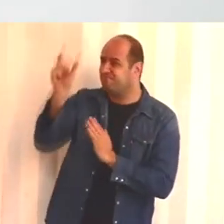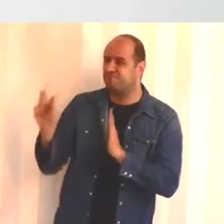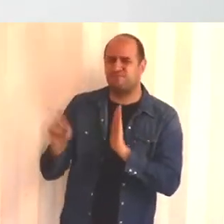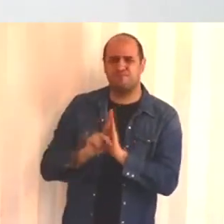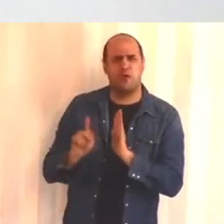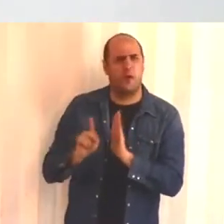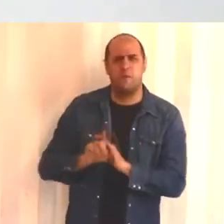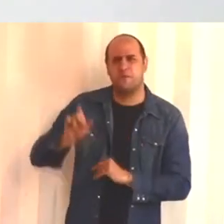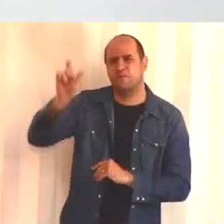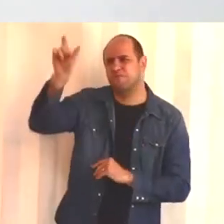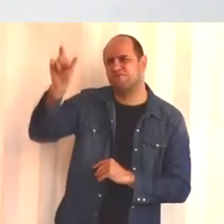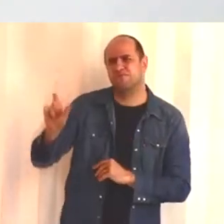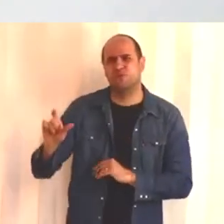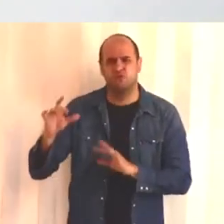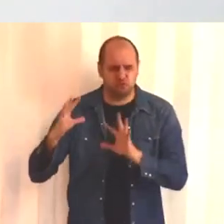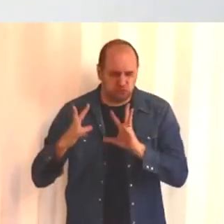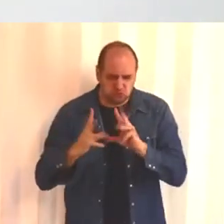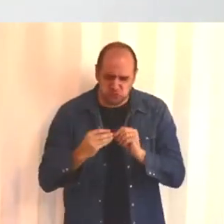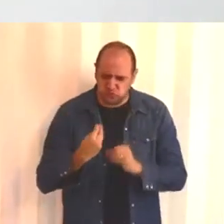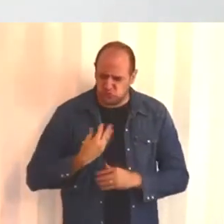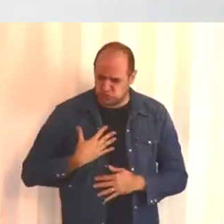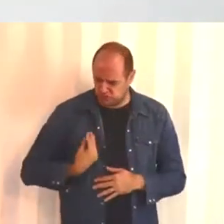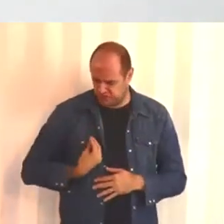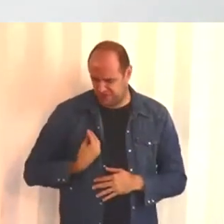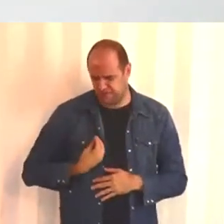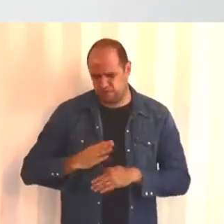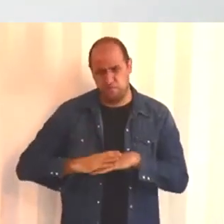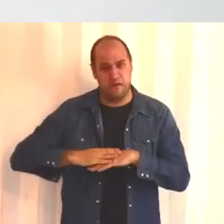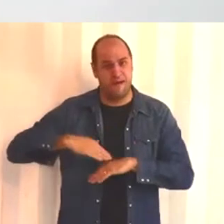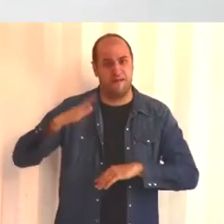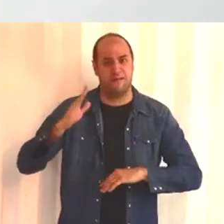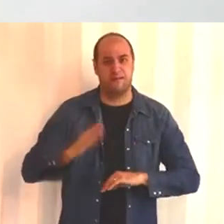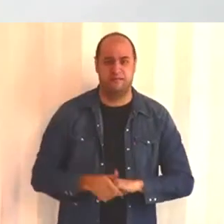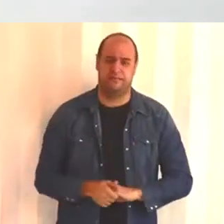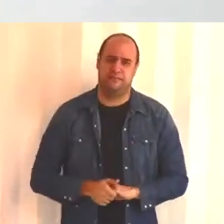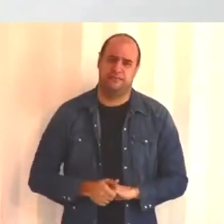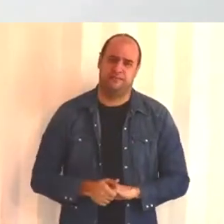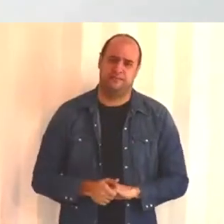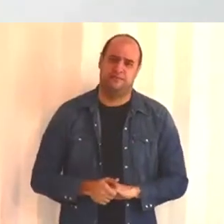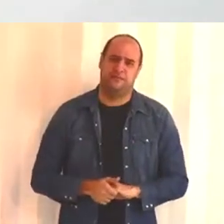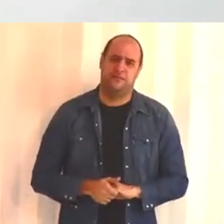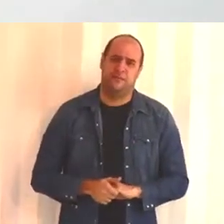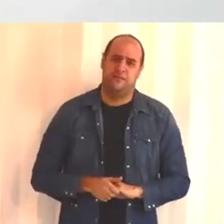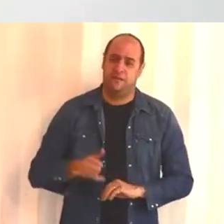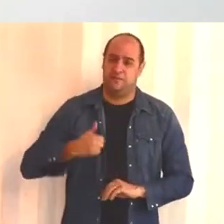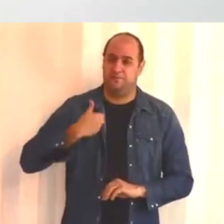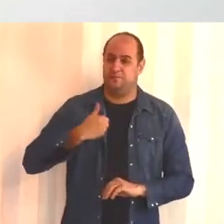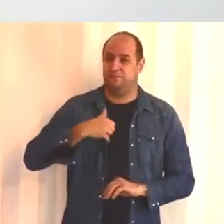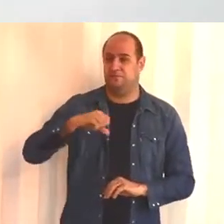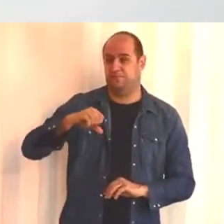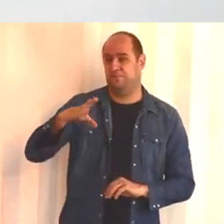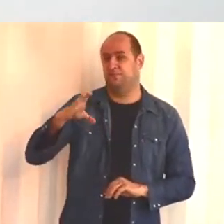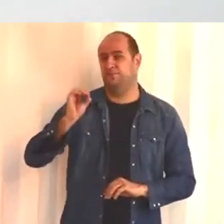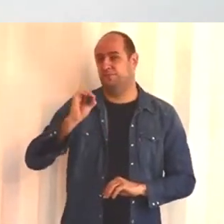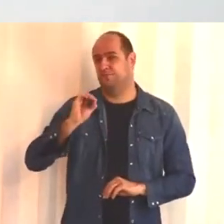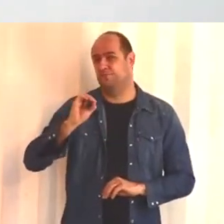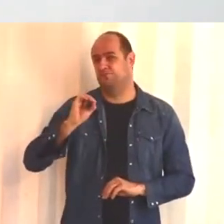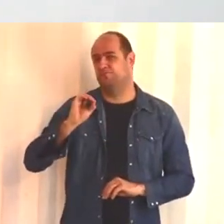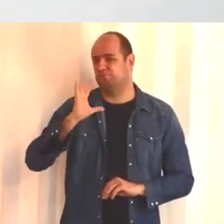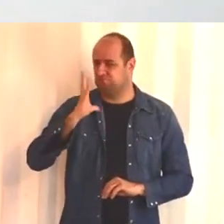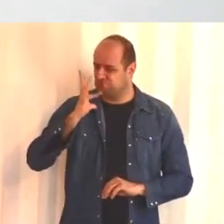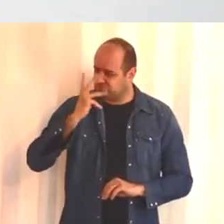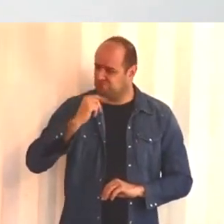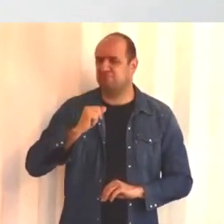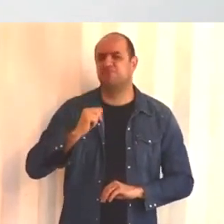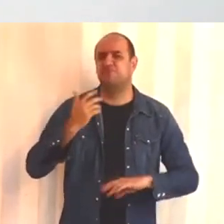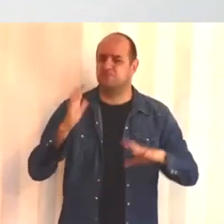Deus, que é tudo isso na minha vida e muito mais. 90 anos é uma data bonita,